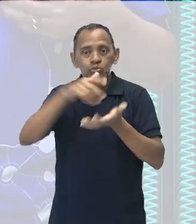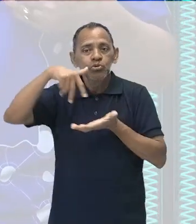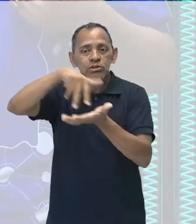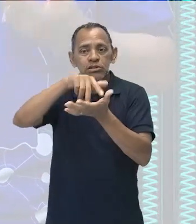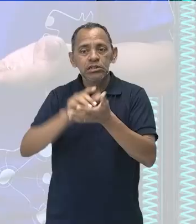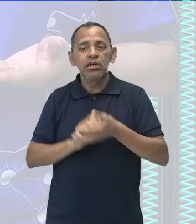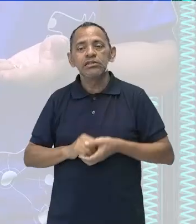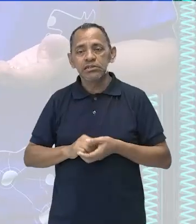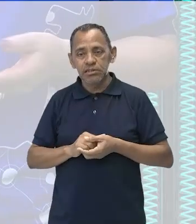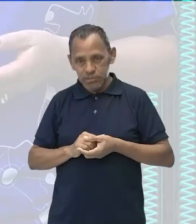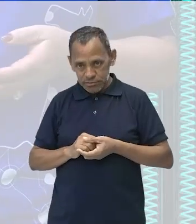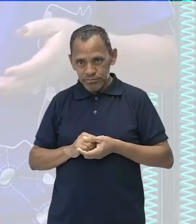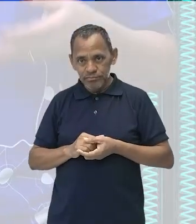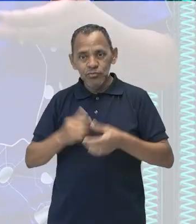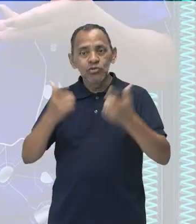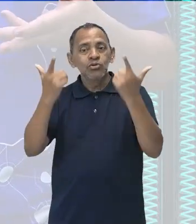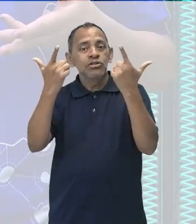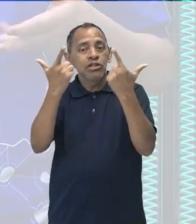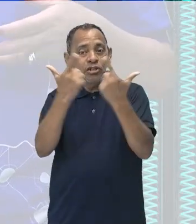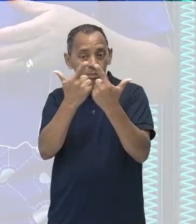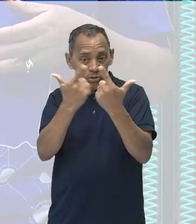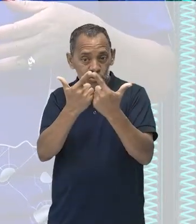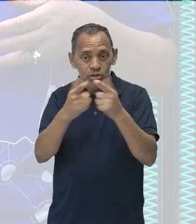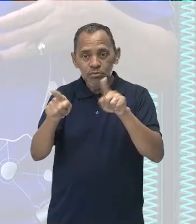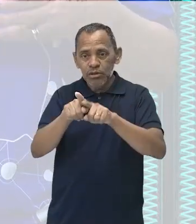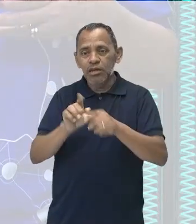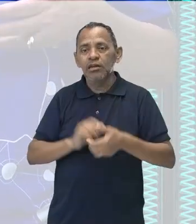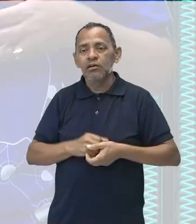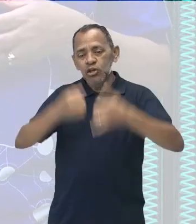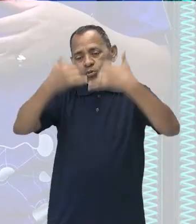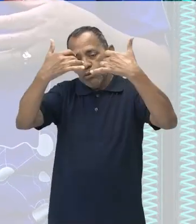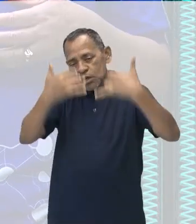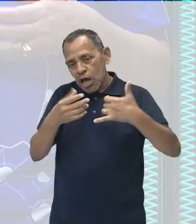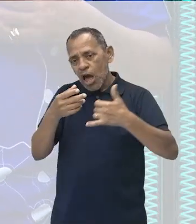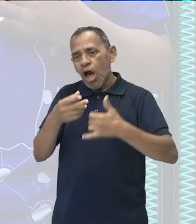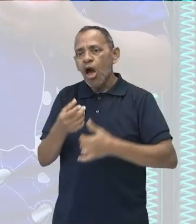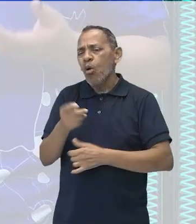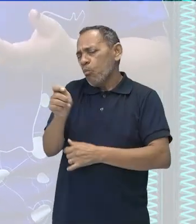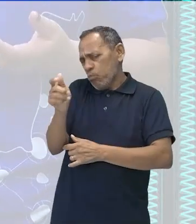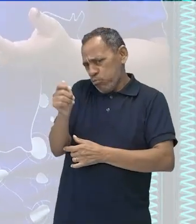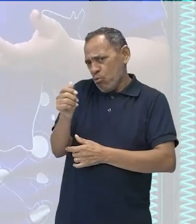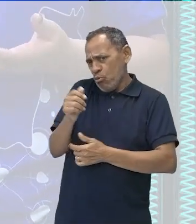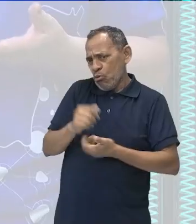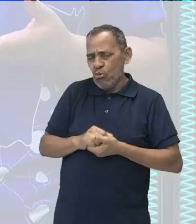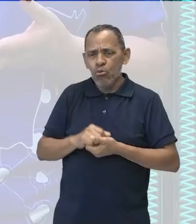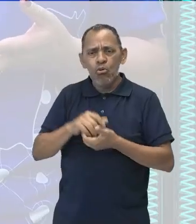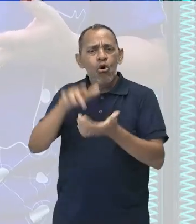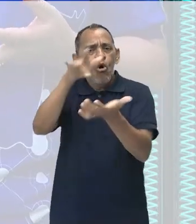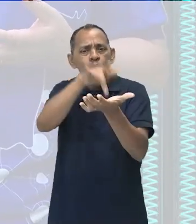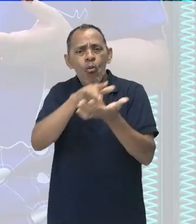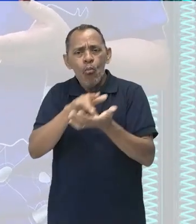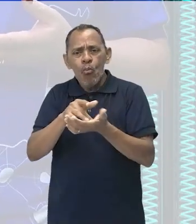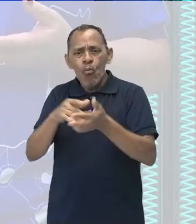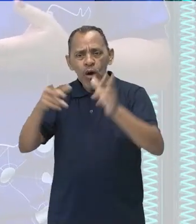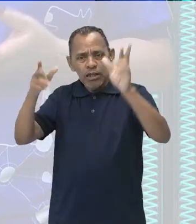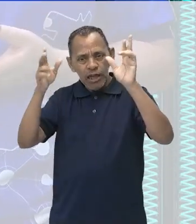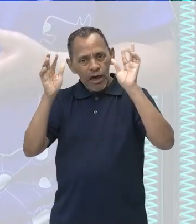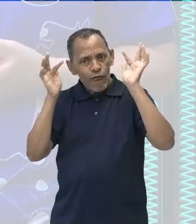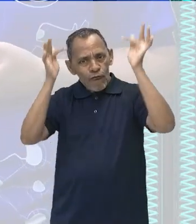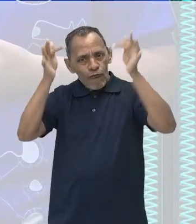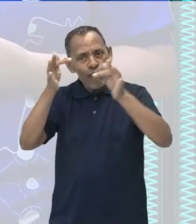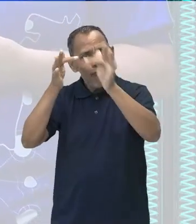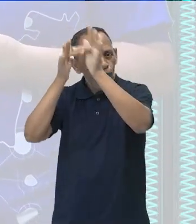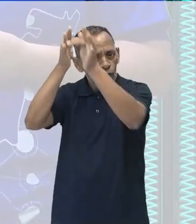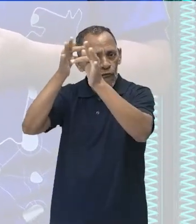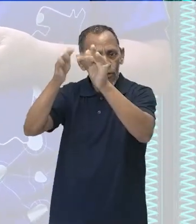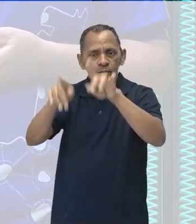ela vai falar um pouco sobre essa dança moderna, principalmente sobre o balé folclórico do Teatro Amazonas. Vamos assistir?